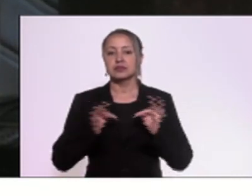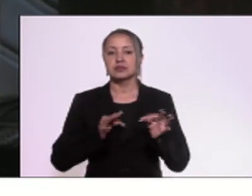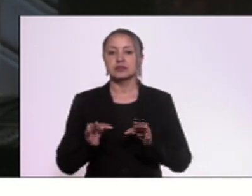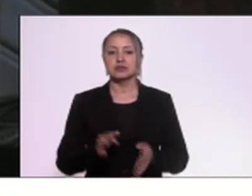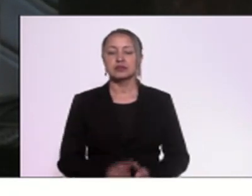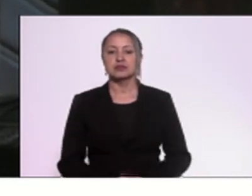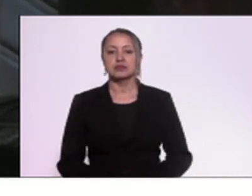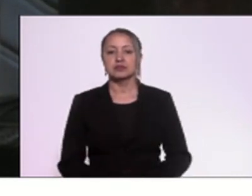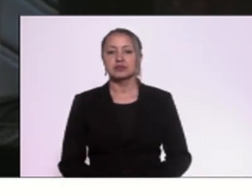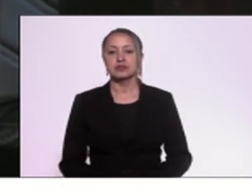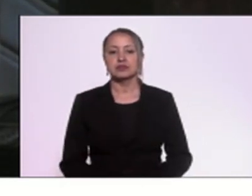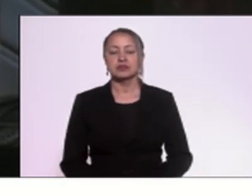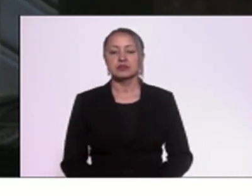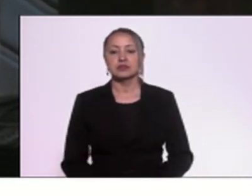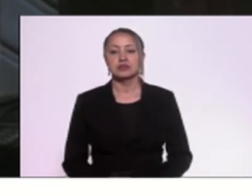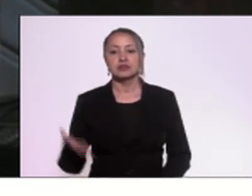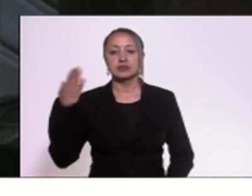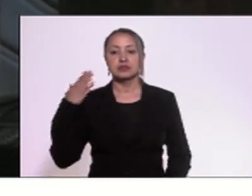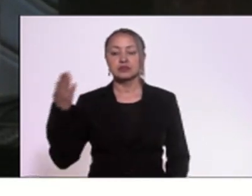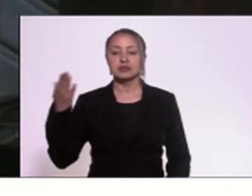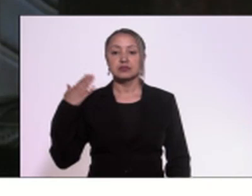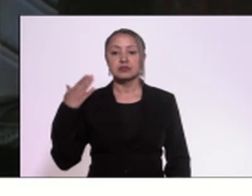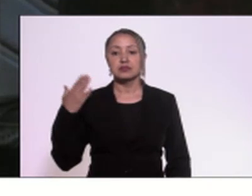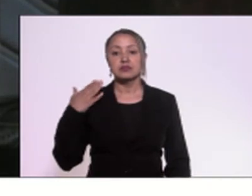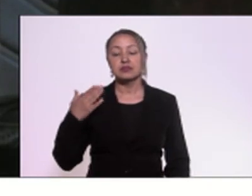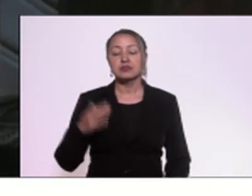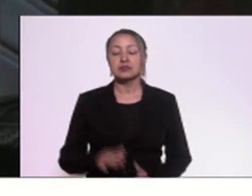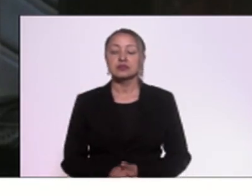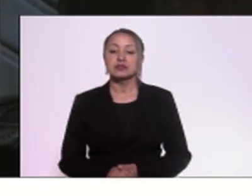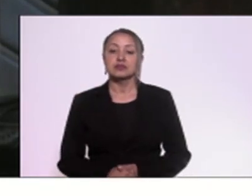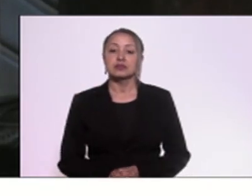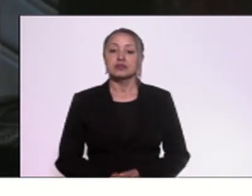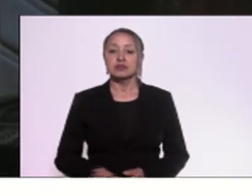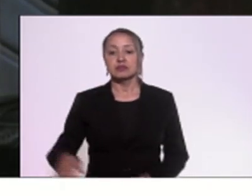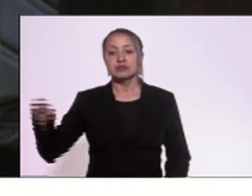de audiovisual? Não tem Ponto Cine, não tem